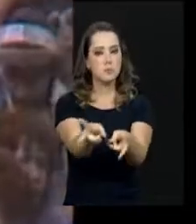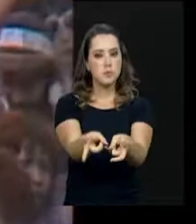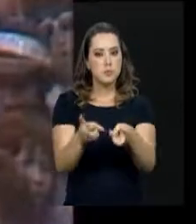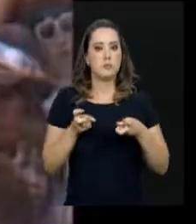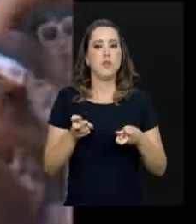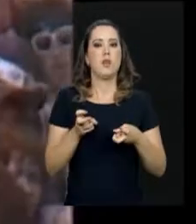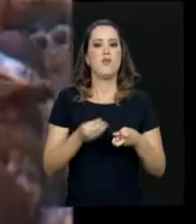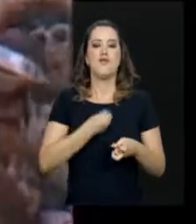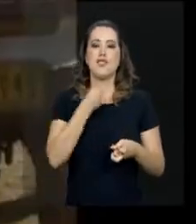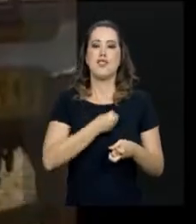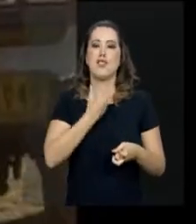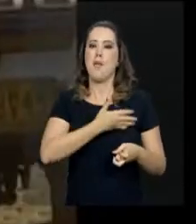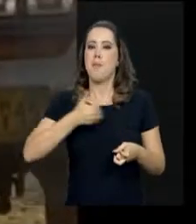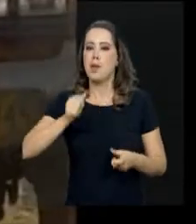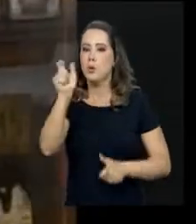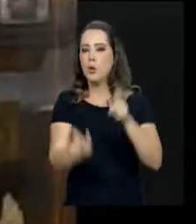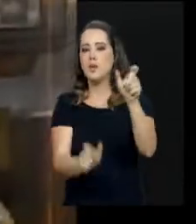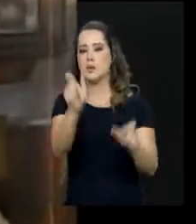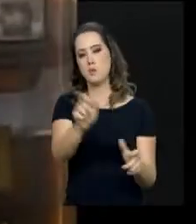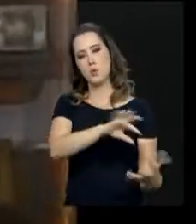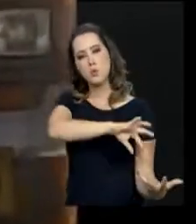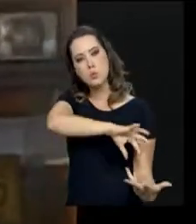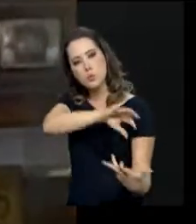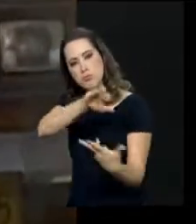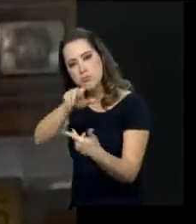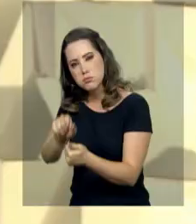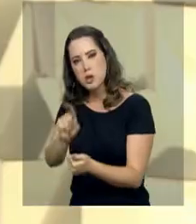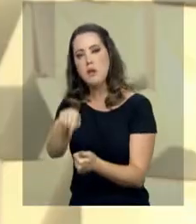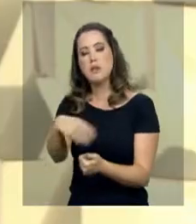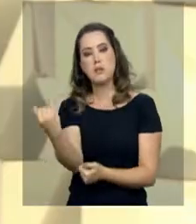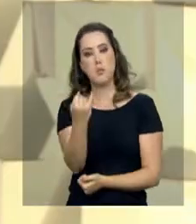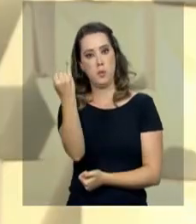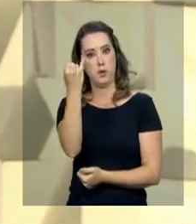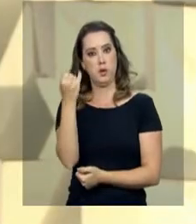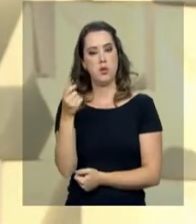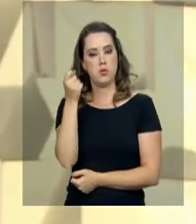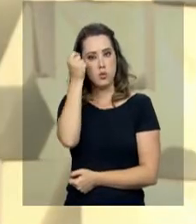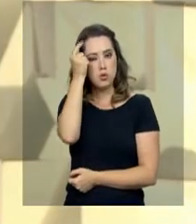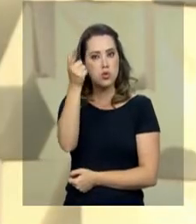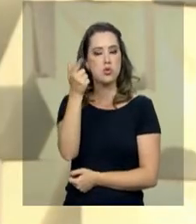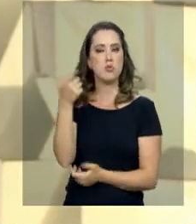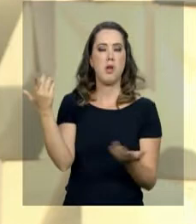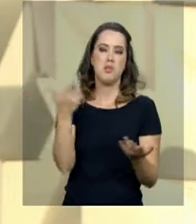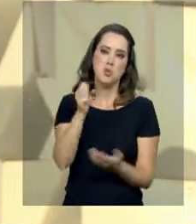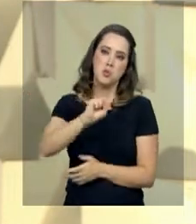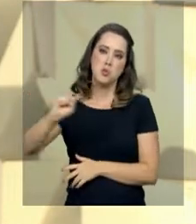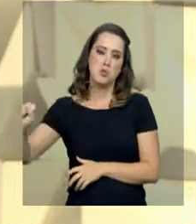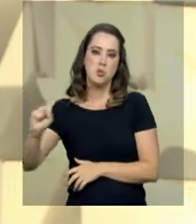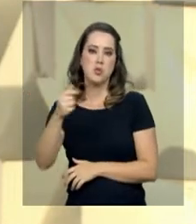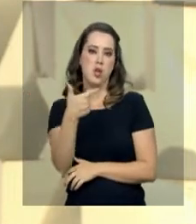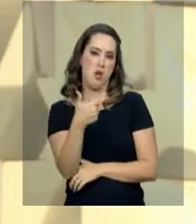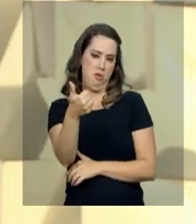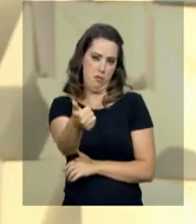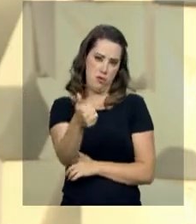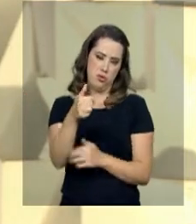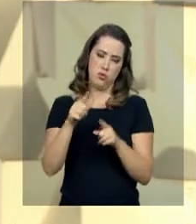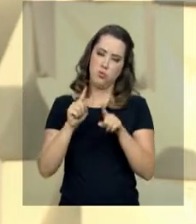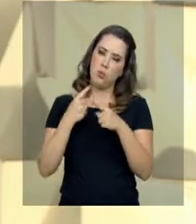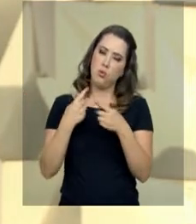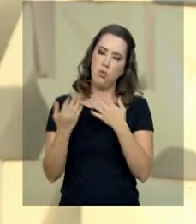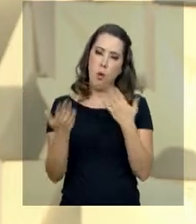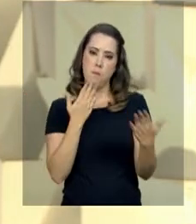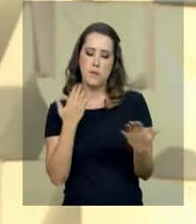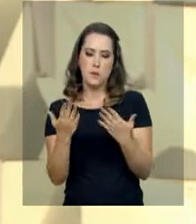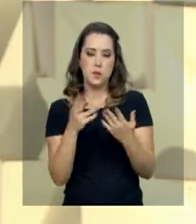de bem-estar dos indivíduos, que é fundamentalmente importante quando a gente pensa o século XXI, do que a